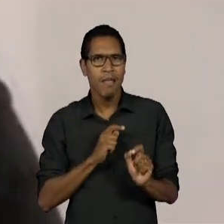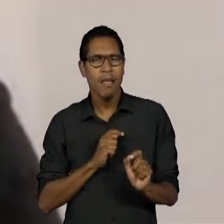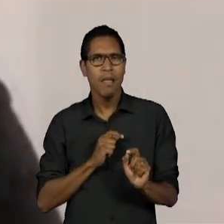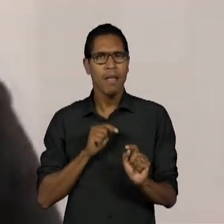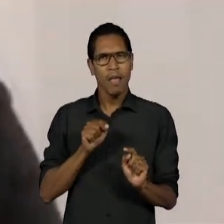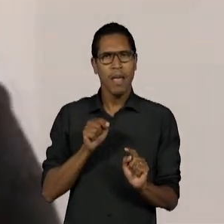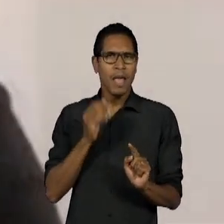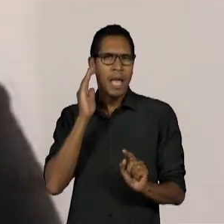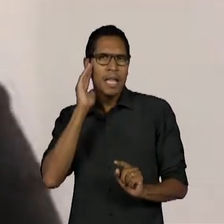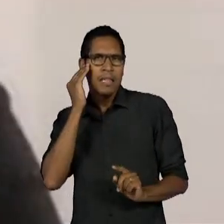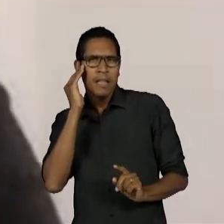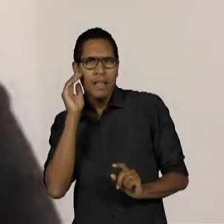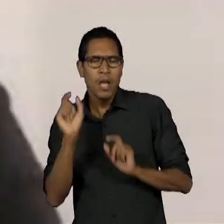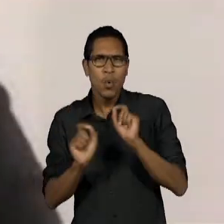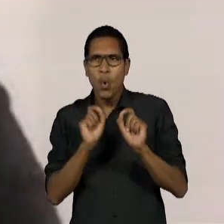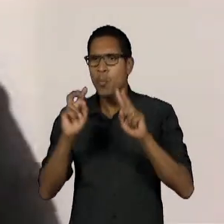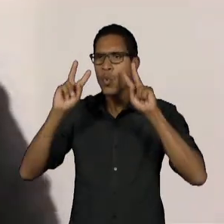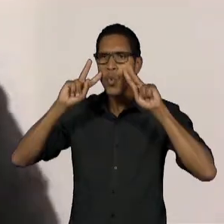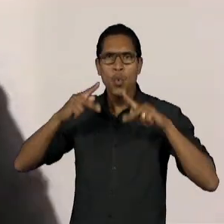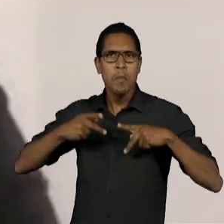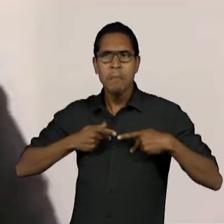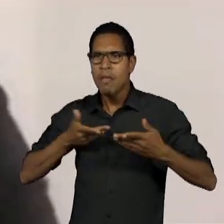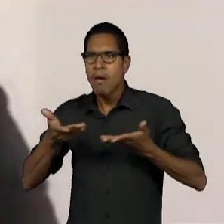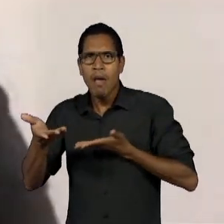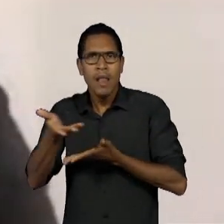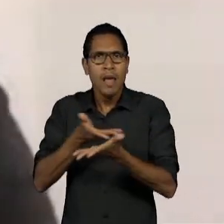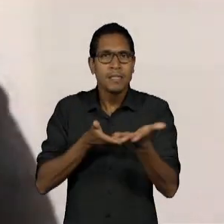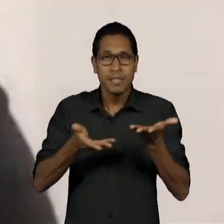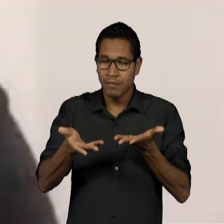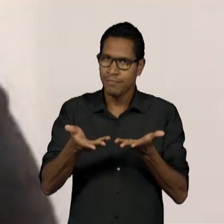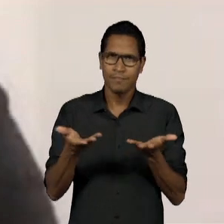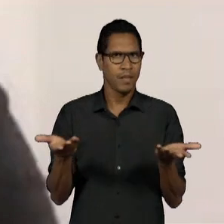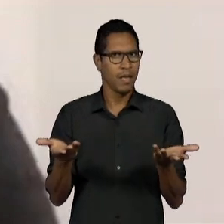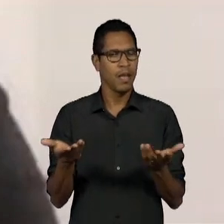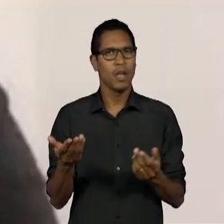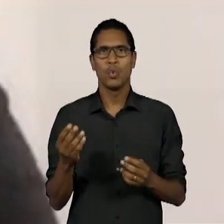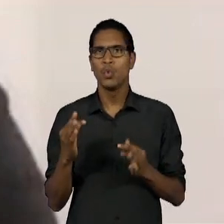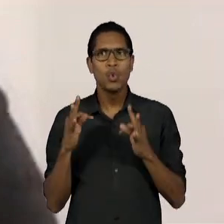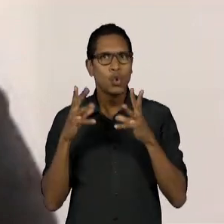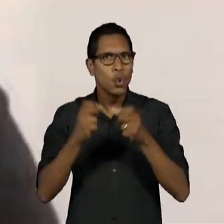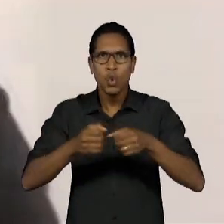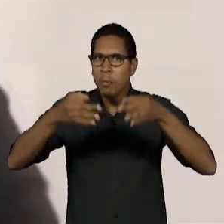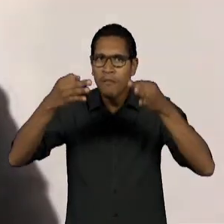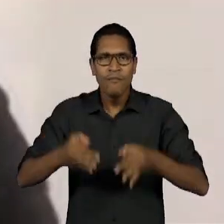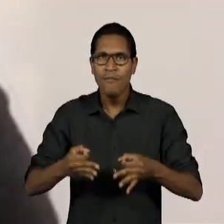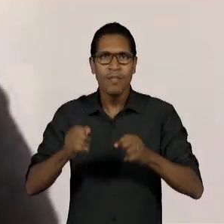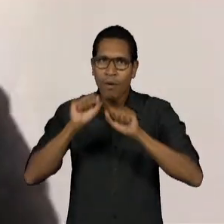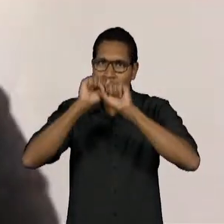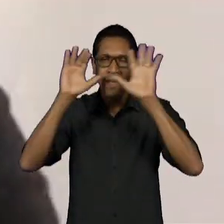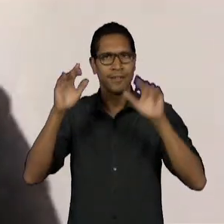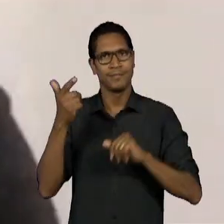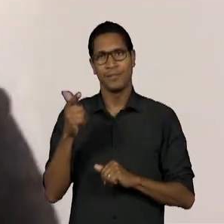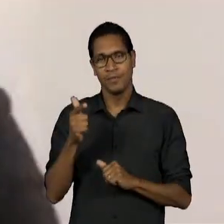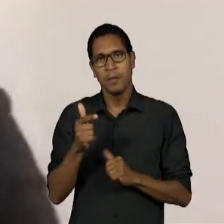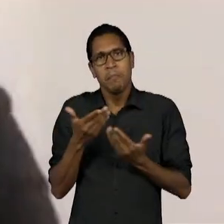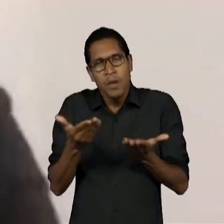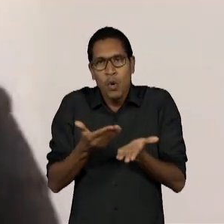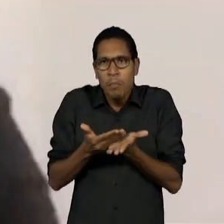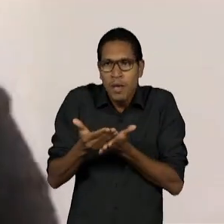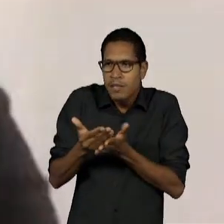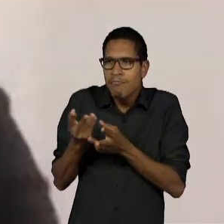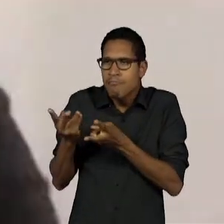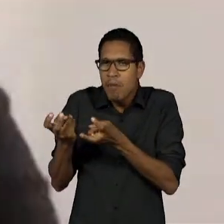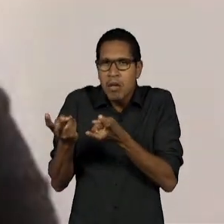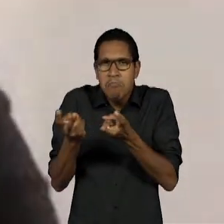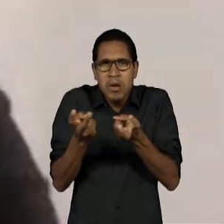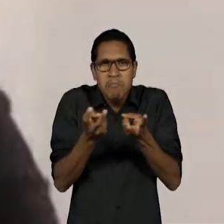um pouco do ser humano. Não conseguimos nunca entender totalmente, mas pelo menos um pouco,